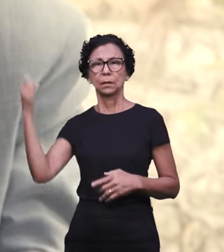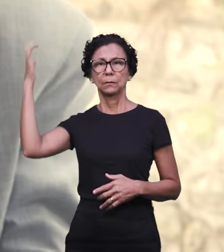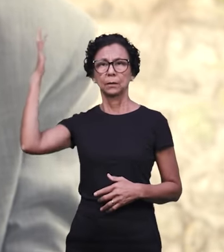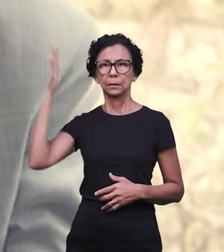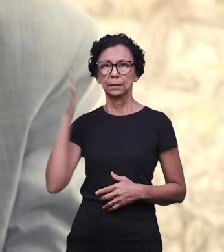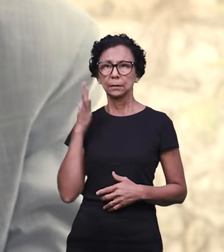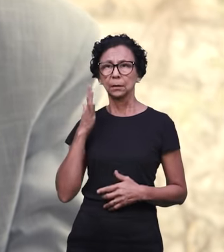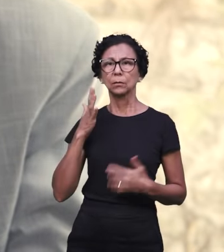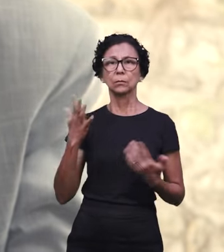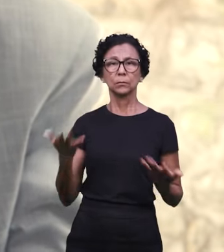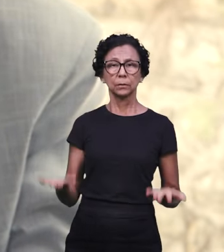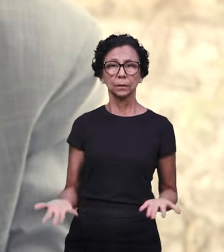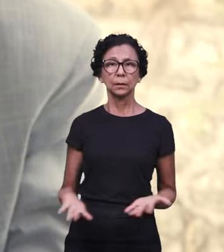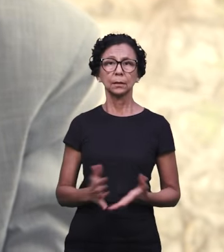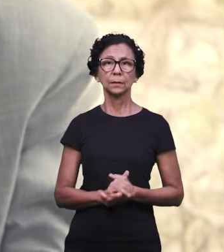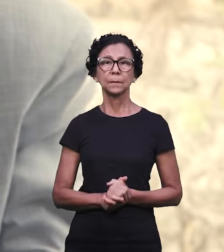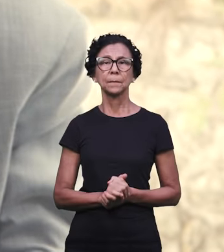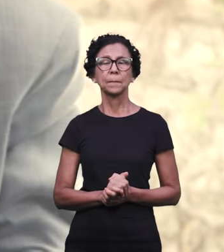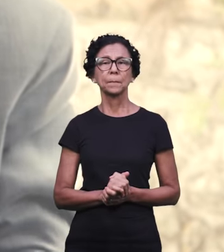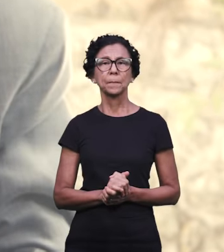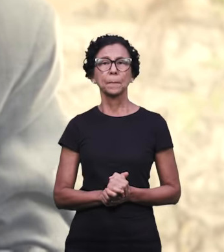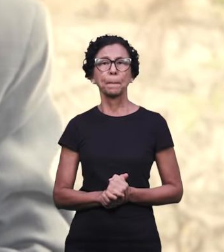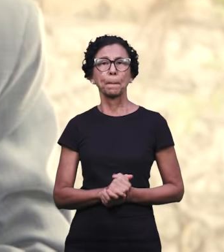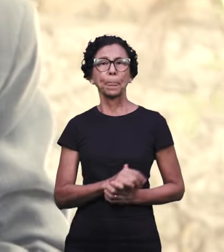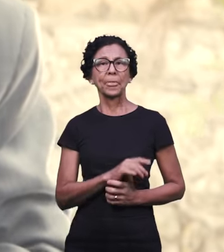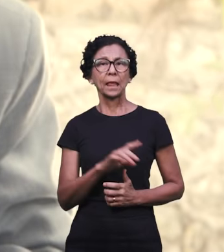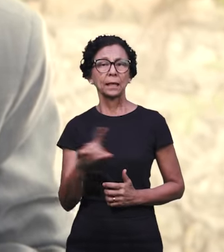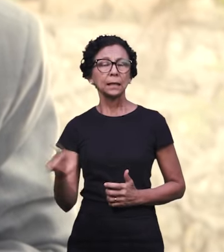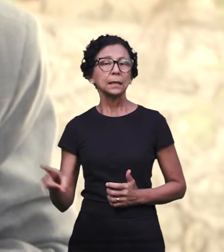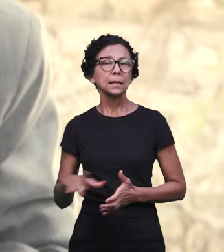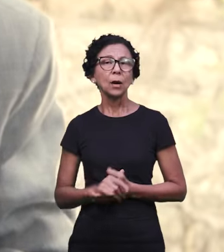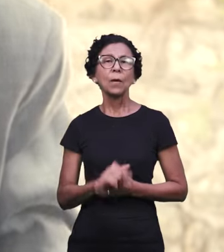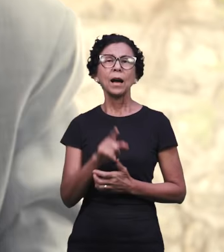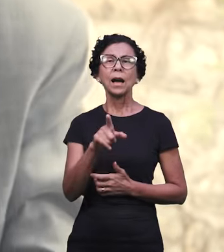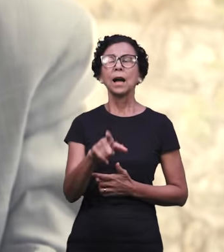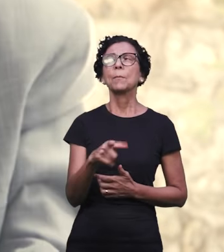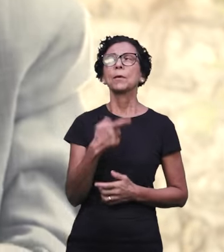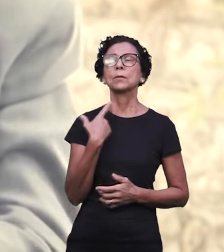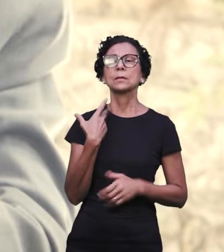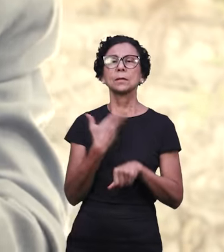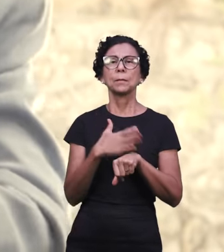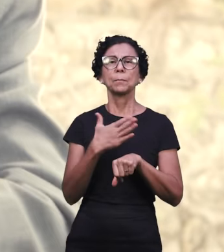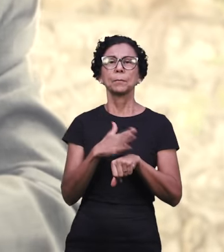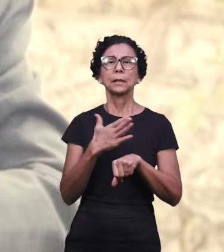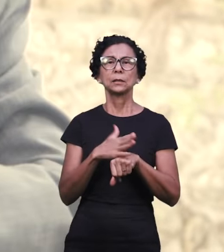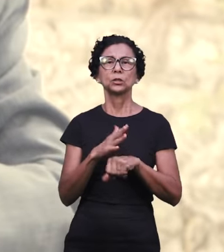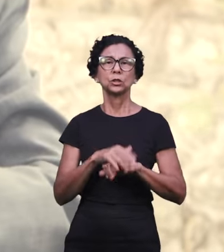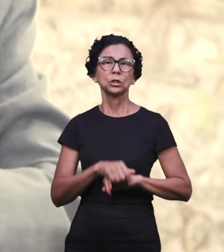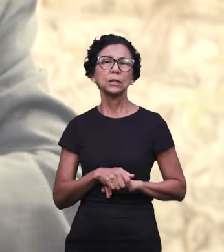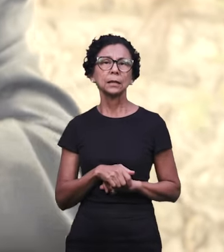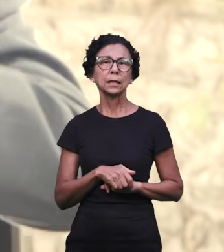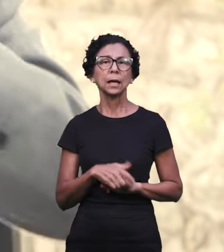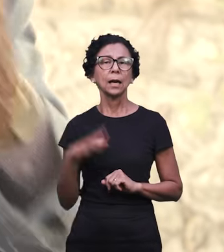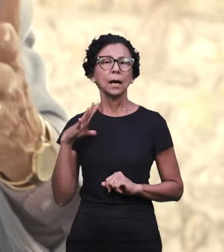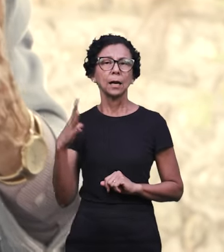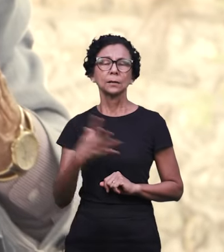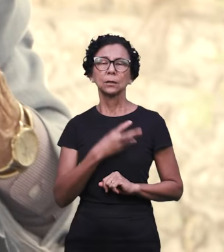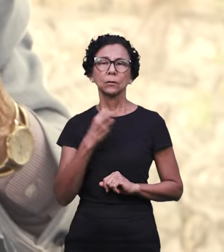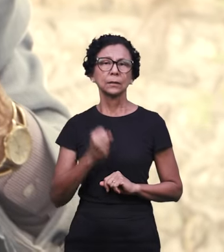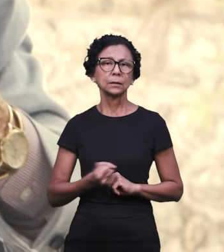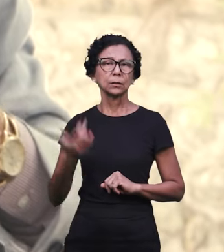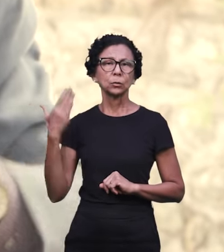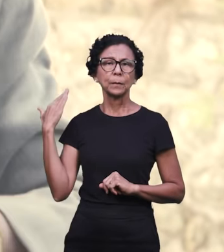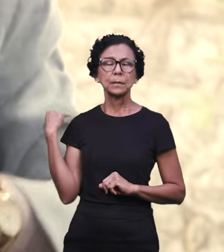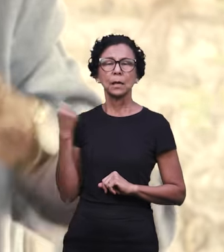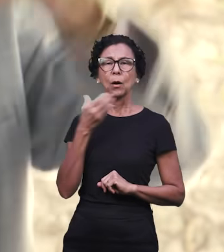sabendo, estamos mostrando que a salvação de Calvino não existe. Alguns voltam para o calvinismo, porque não tem o que dizer